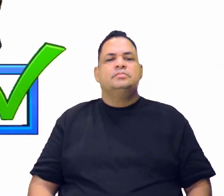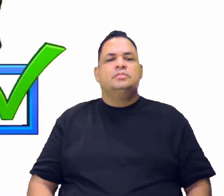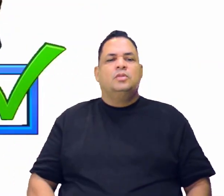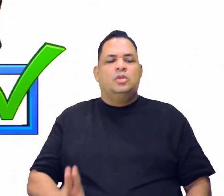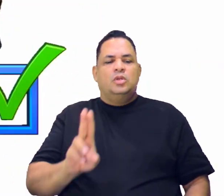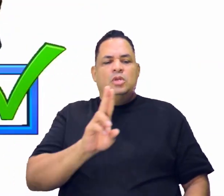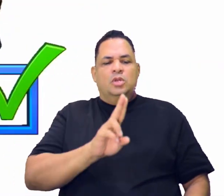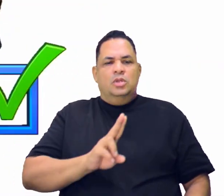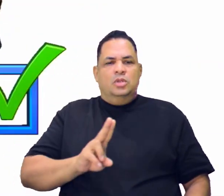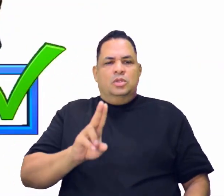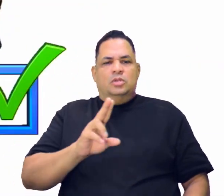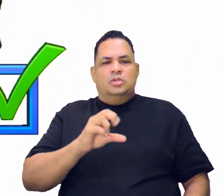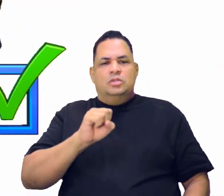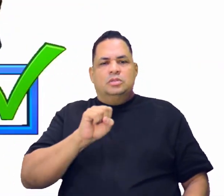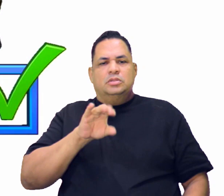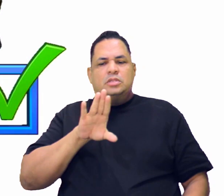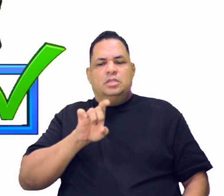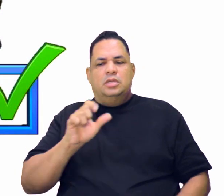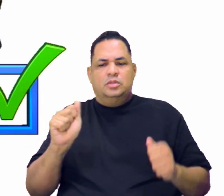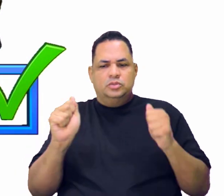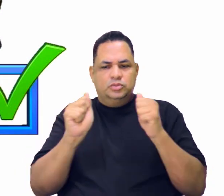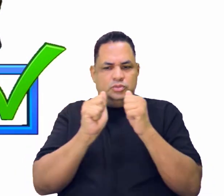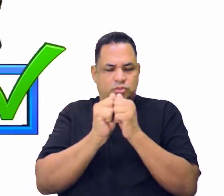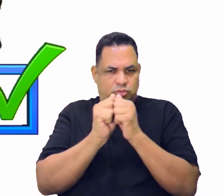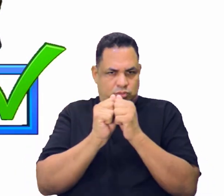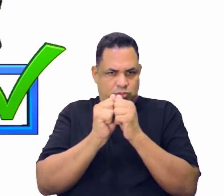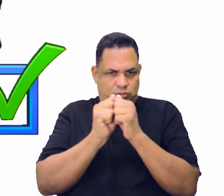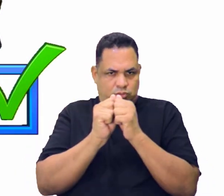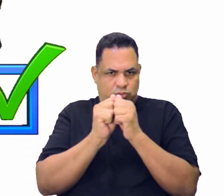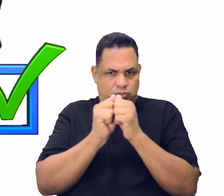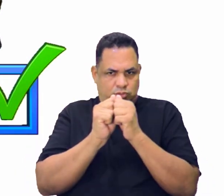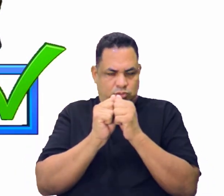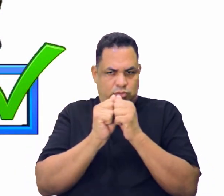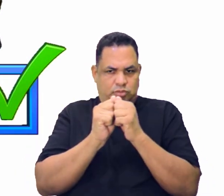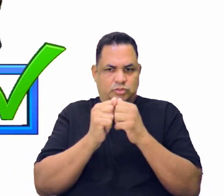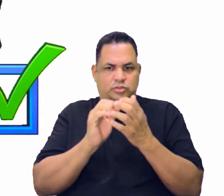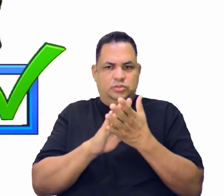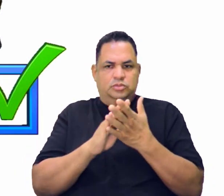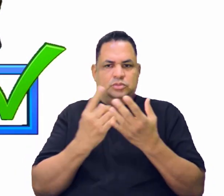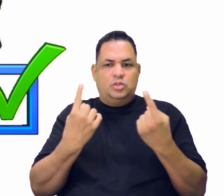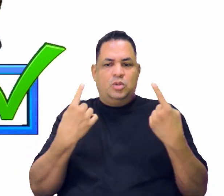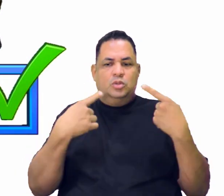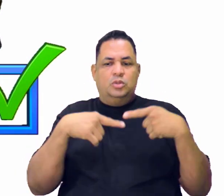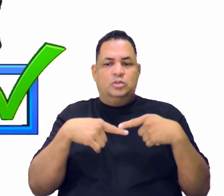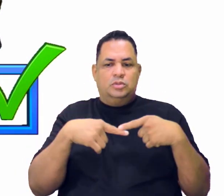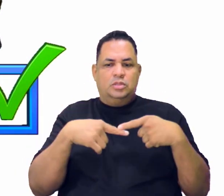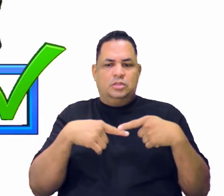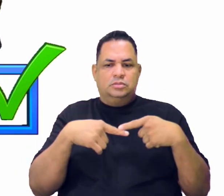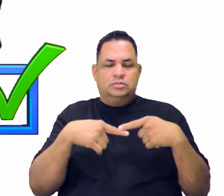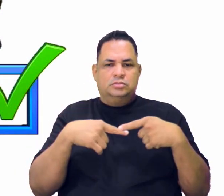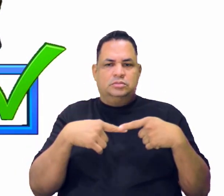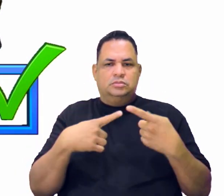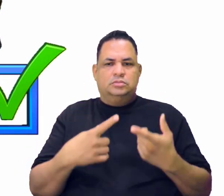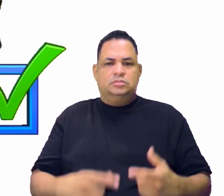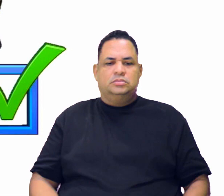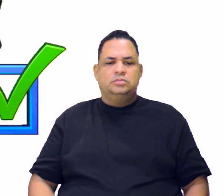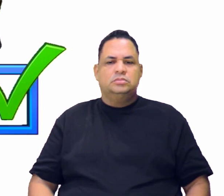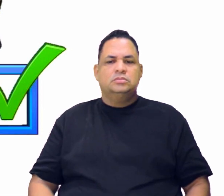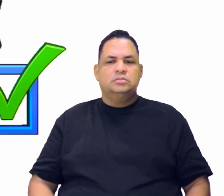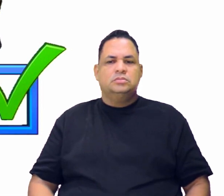Usa-se o se não junto, ó. Quando fosse, deu sentido do contrário, for oposição, ó.